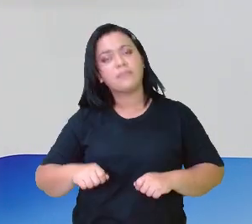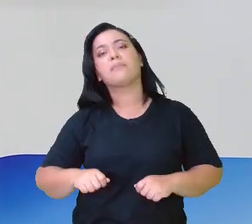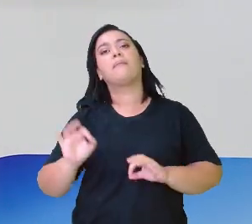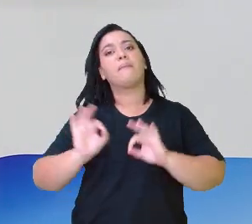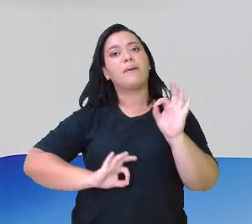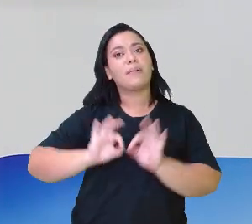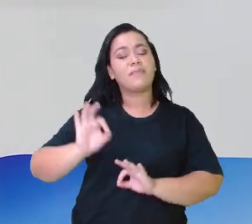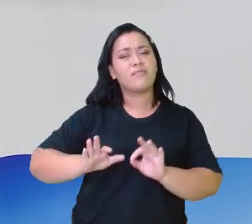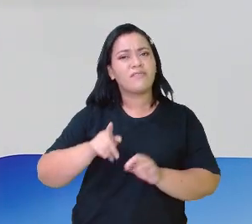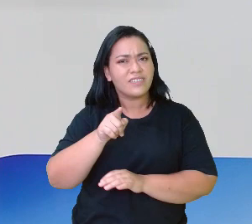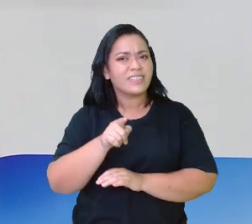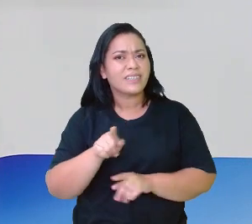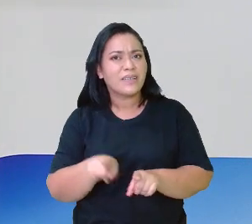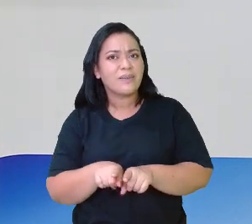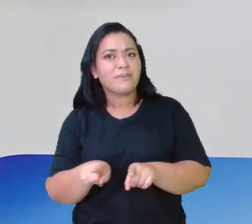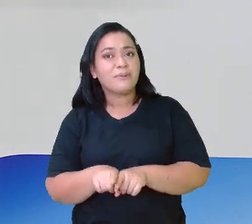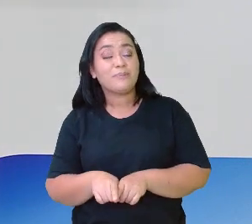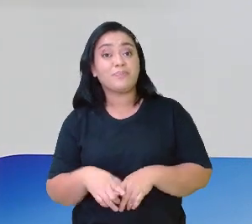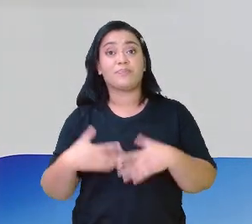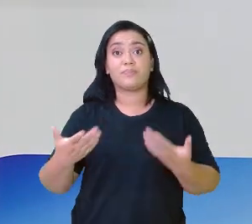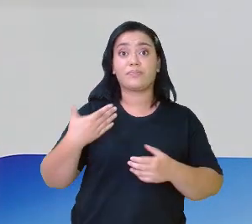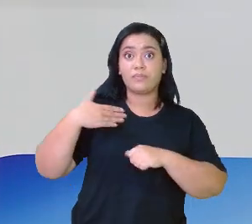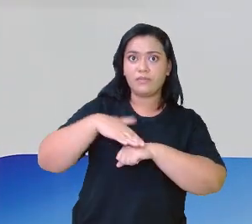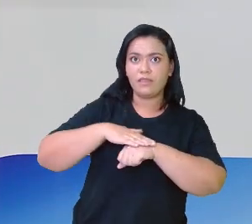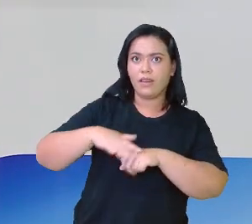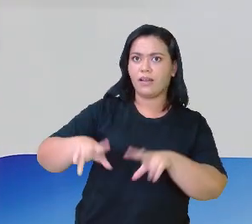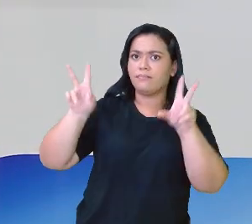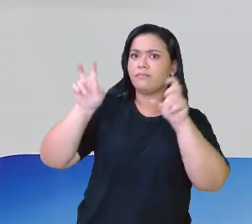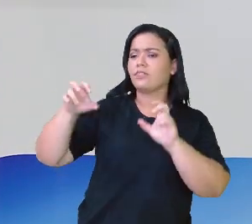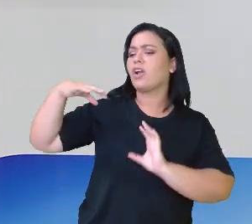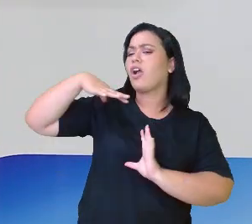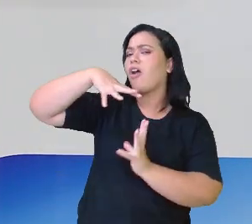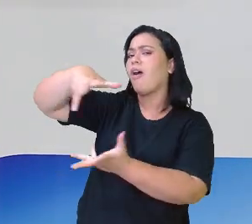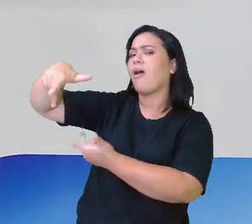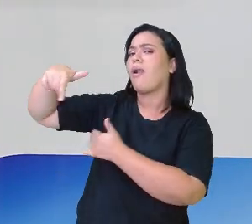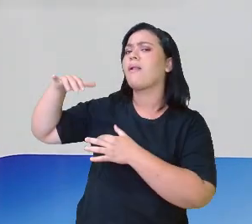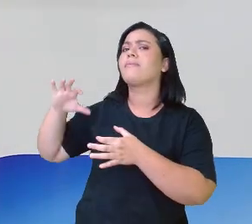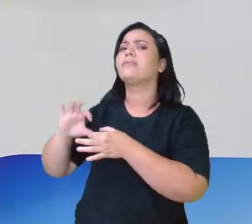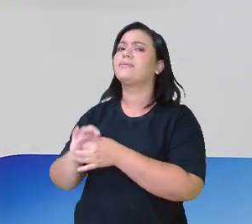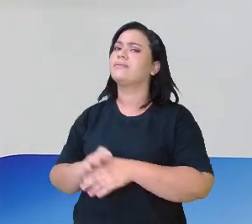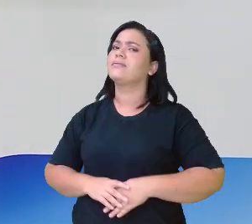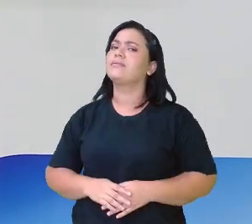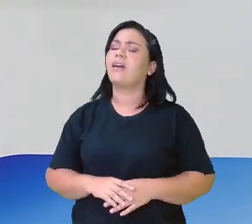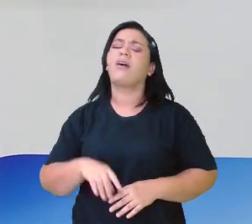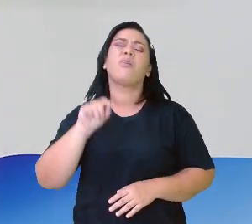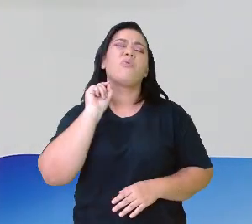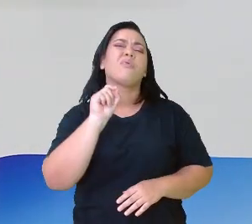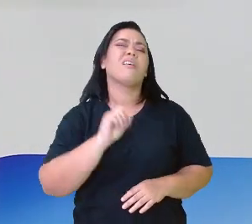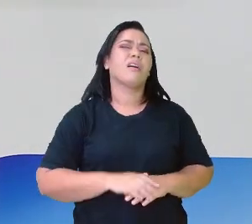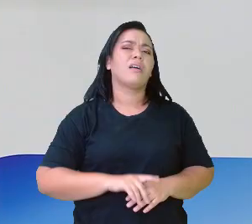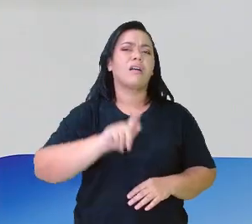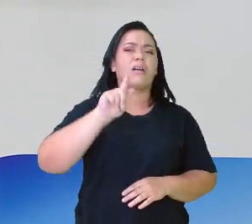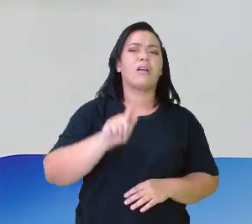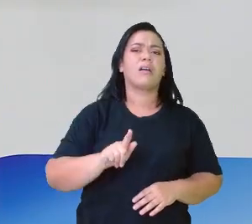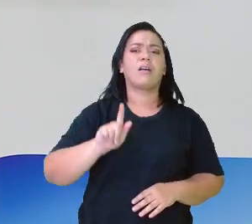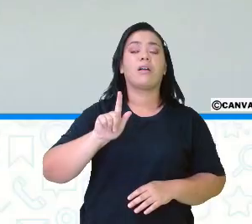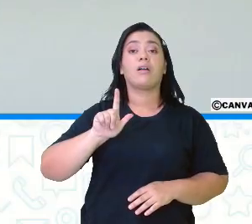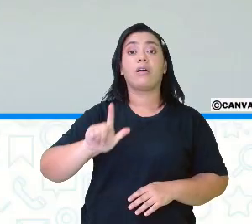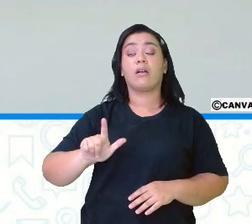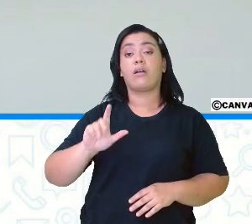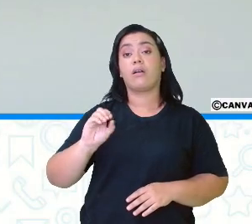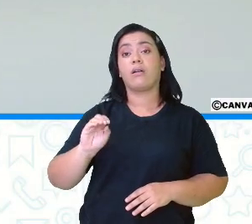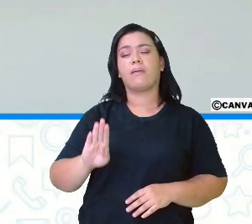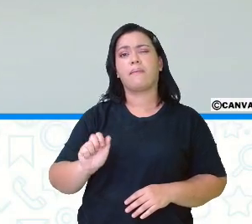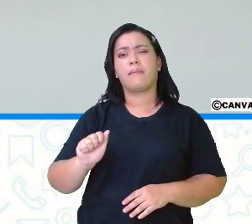está preparado, está preparada para a gente conversar sobre isso, sobre globalização? O que é globalização?